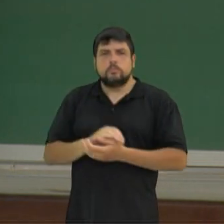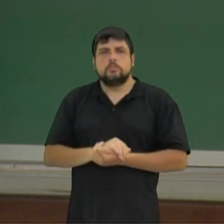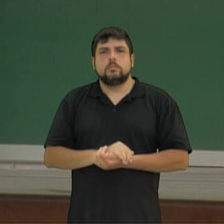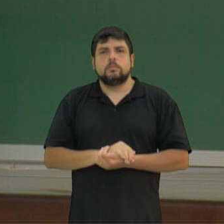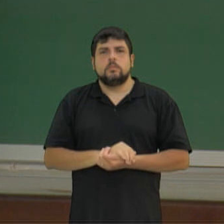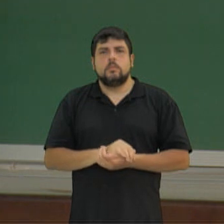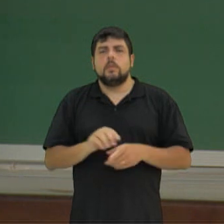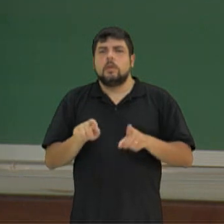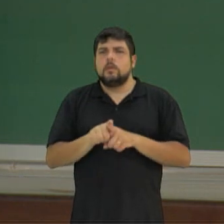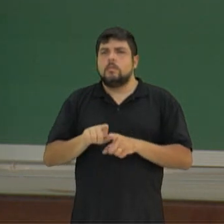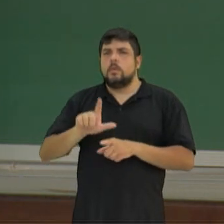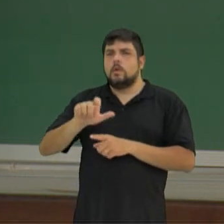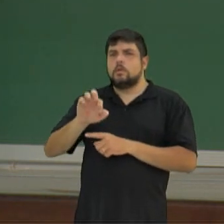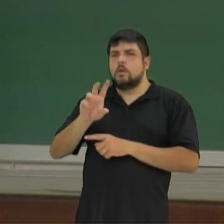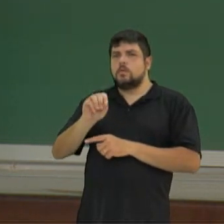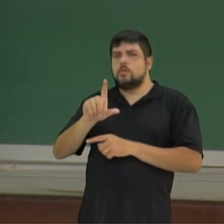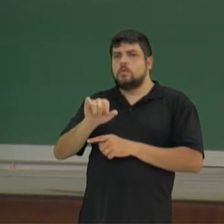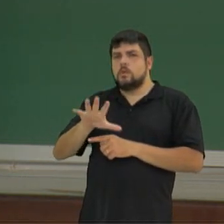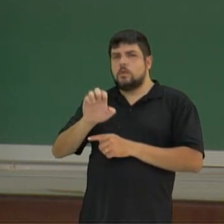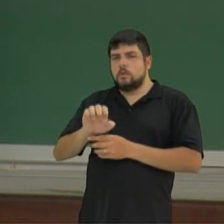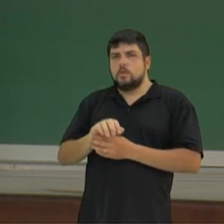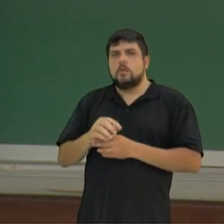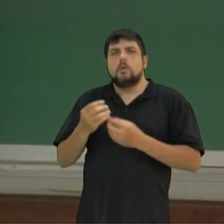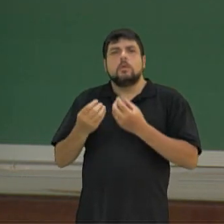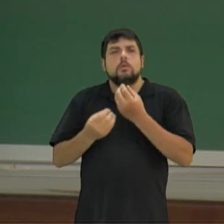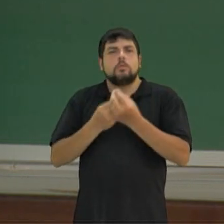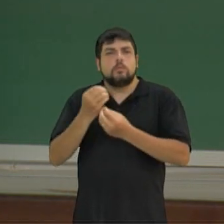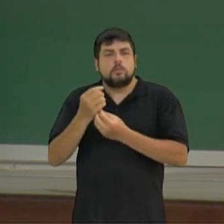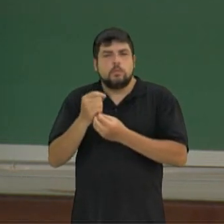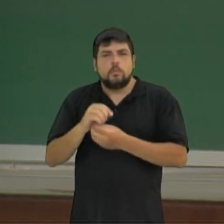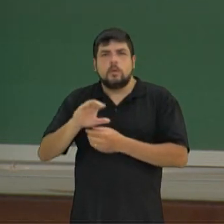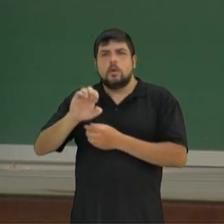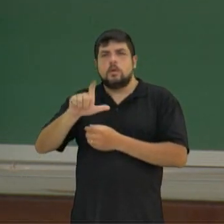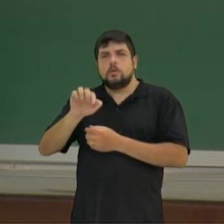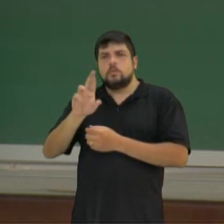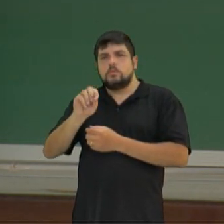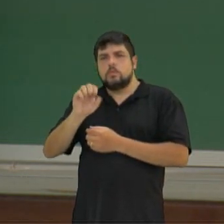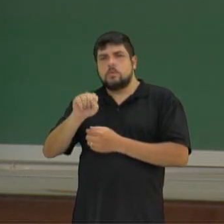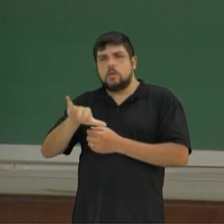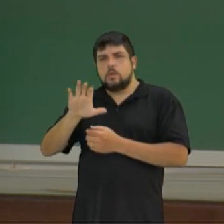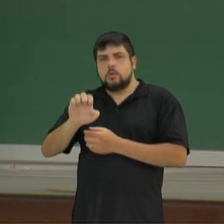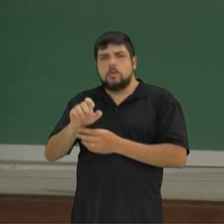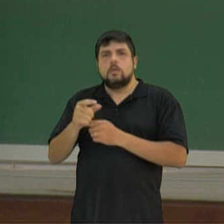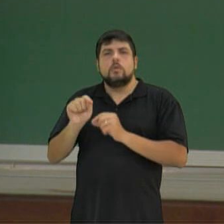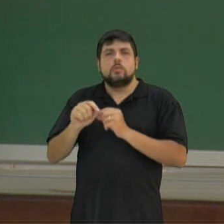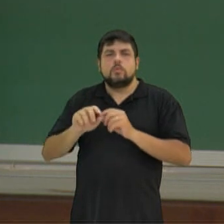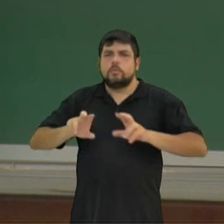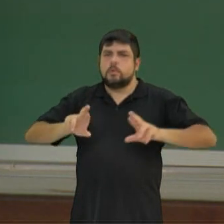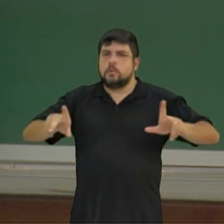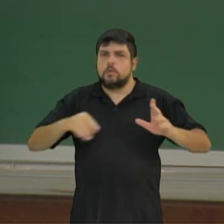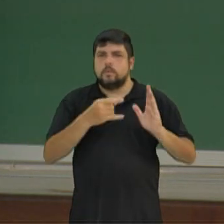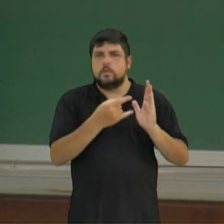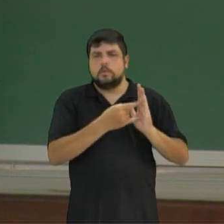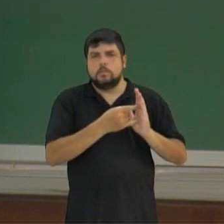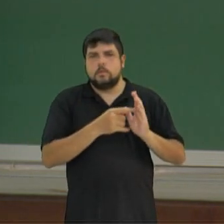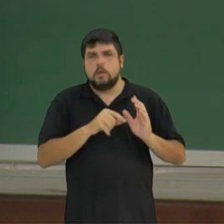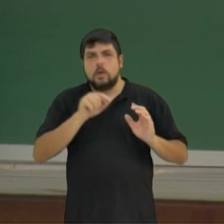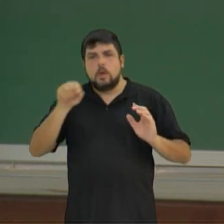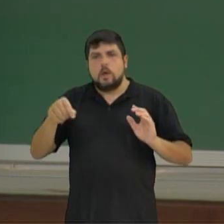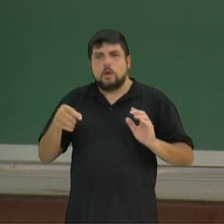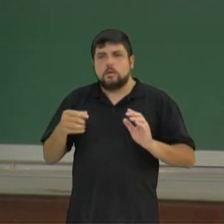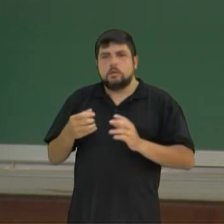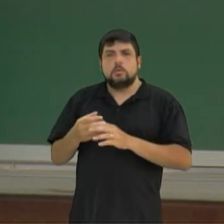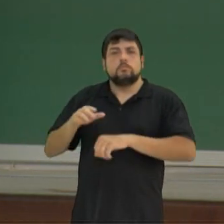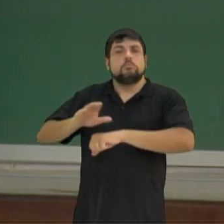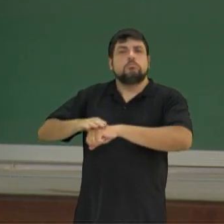sobre eletrólise ígnea. Relembramos então o processo da eletrólise ígnea, que ao contrário da pilha não é um processo espontâneo, onde